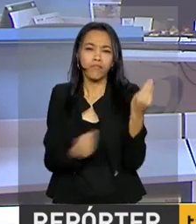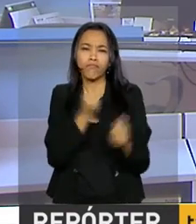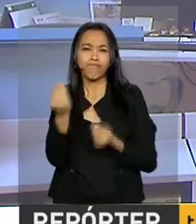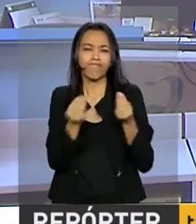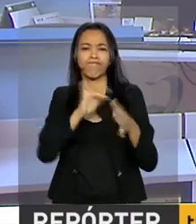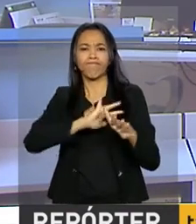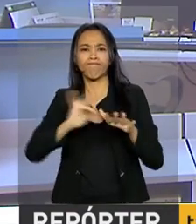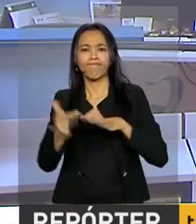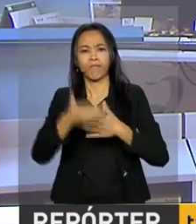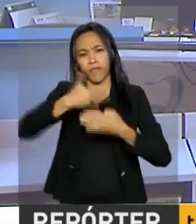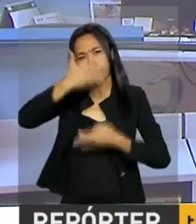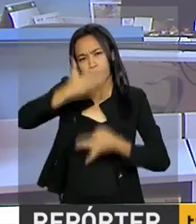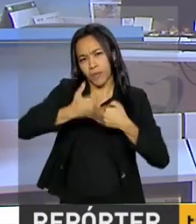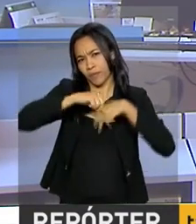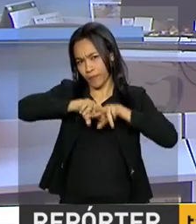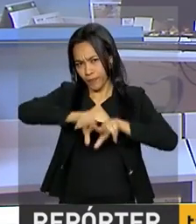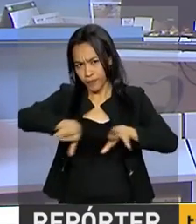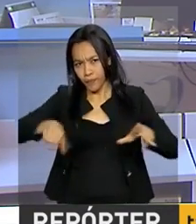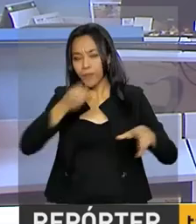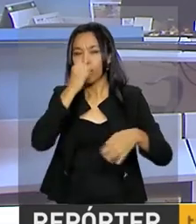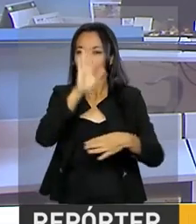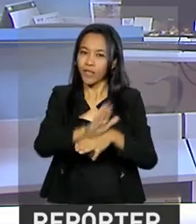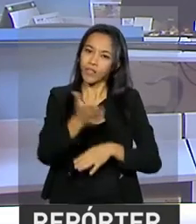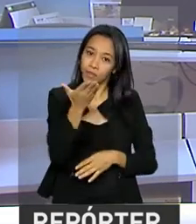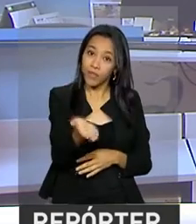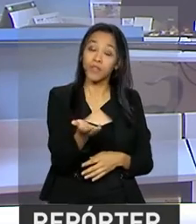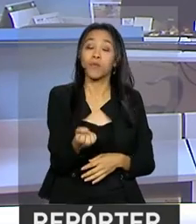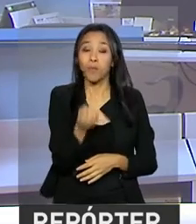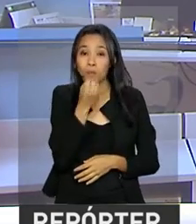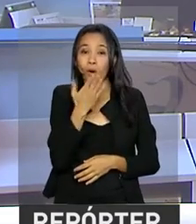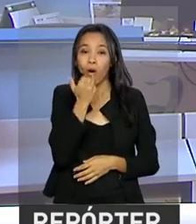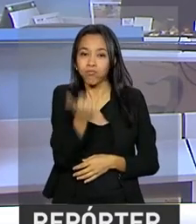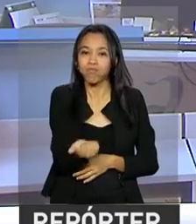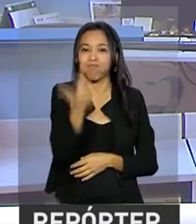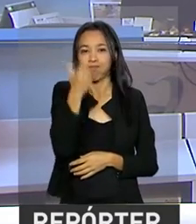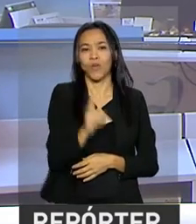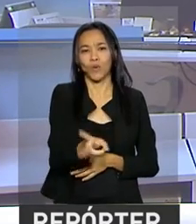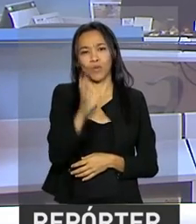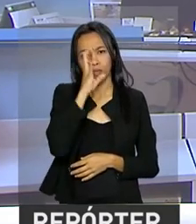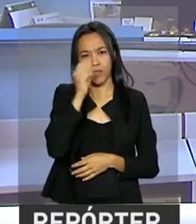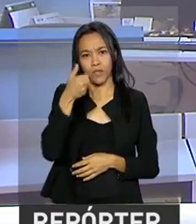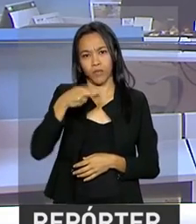também em nossas redes sociais. Uma boa tarde para você, um bom almoço e